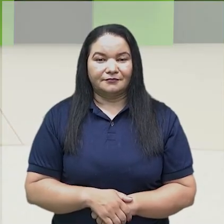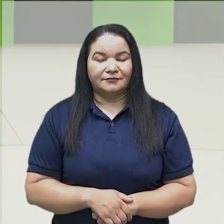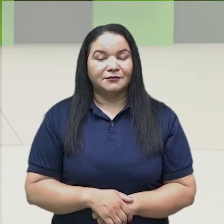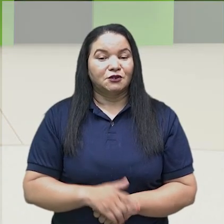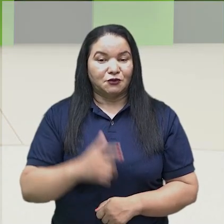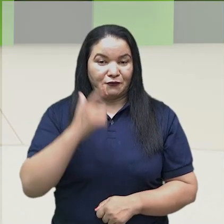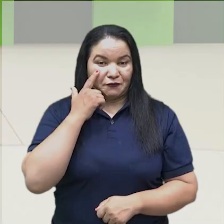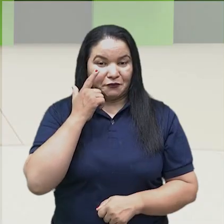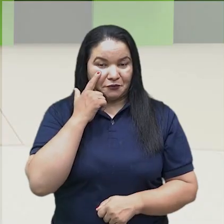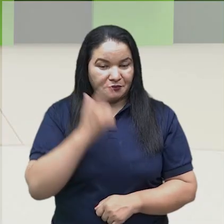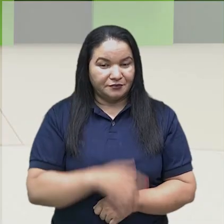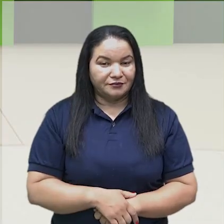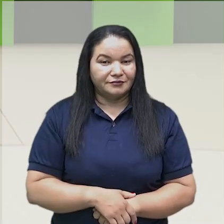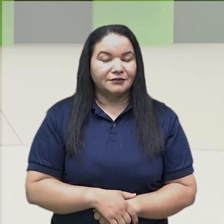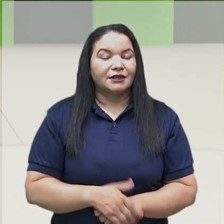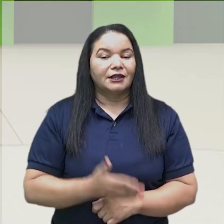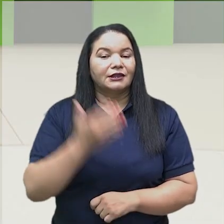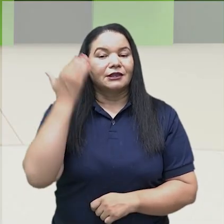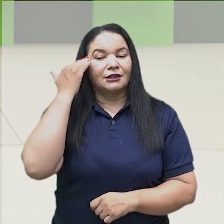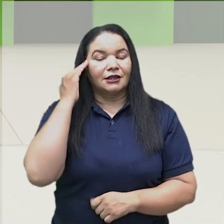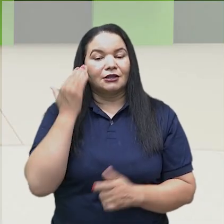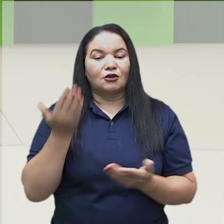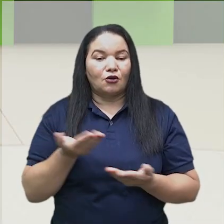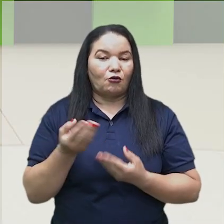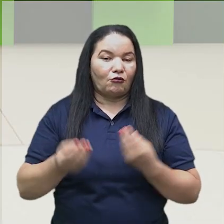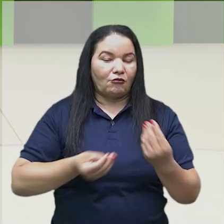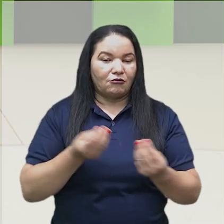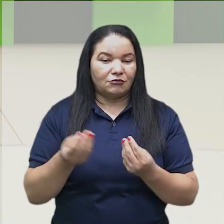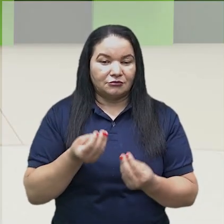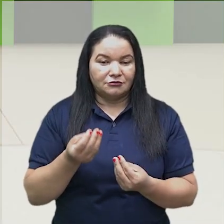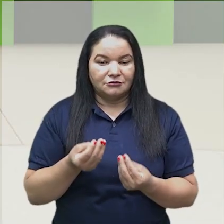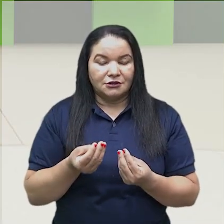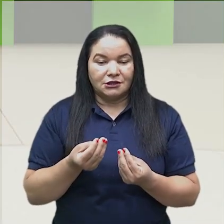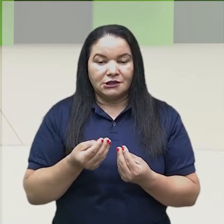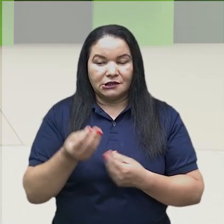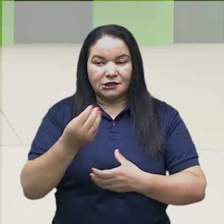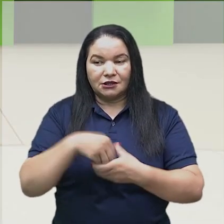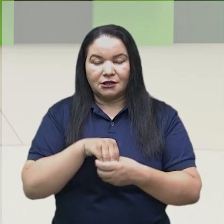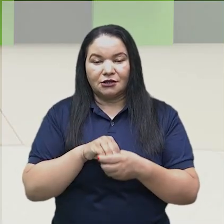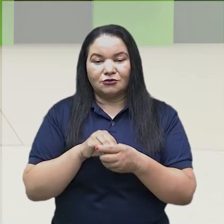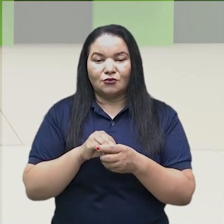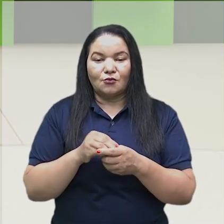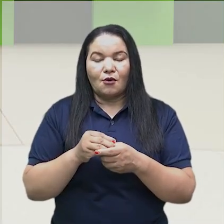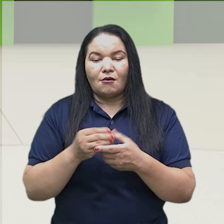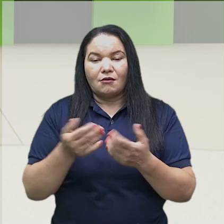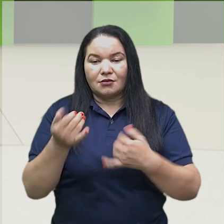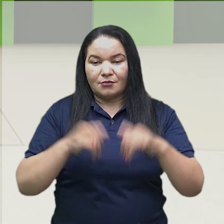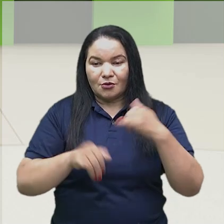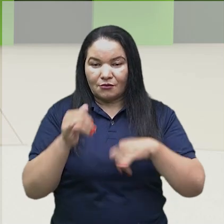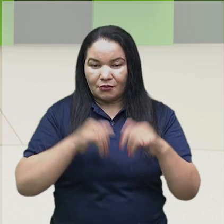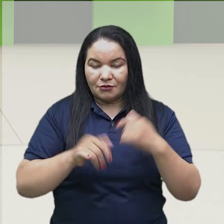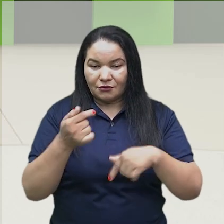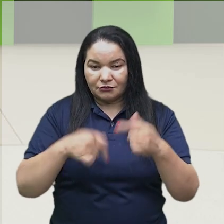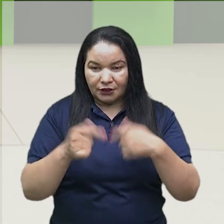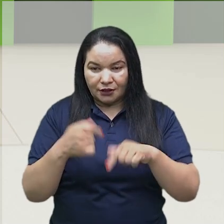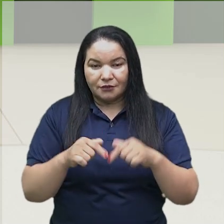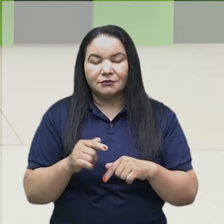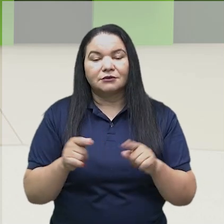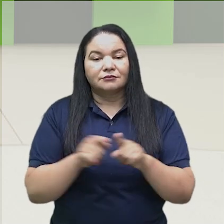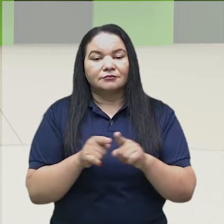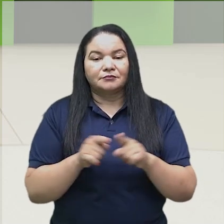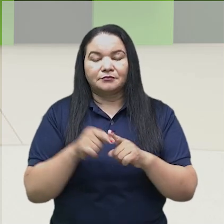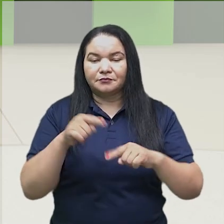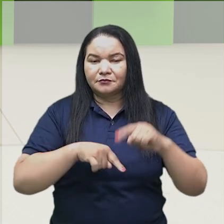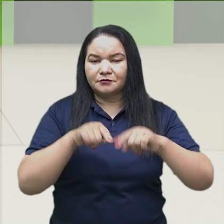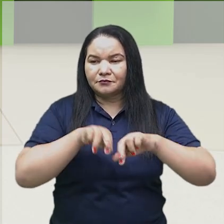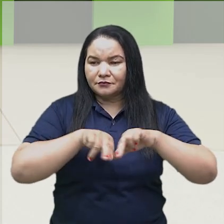Olha aí, né, gente, entendendo um pouquinho melhor como que é o funcionamento de um laboratório químico e todos os equipamentos que precisam